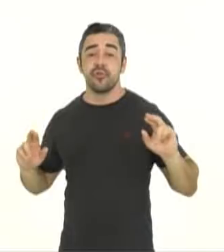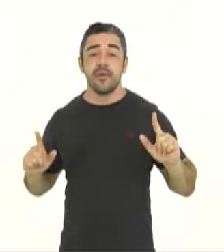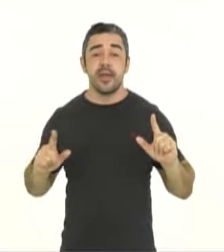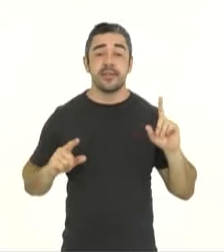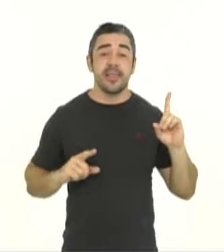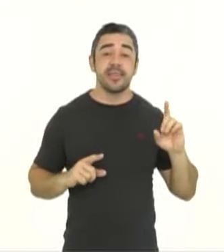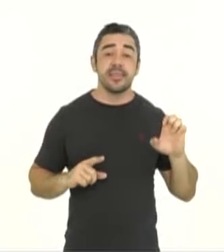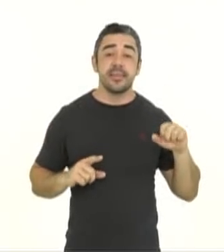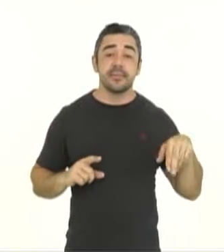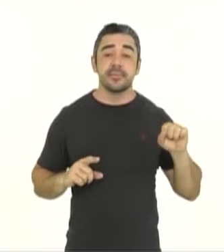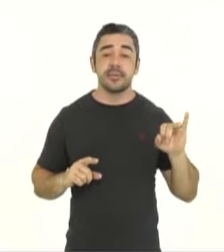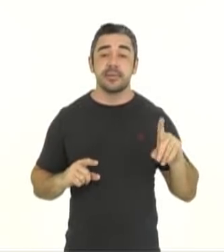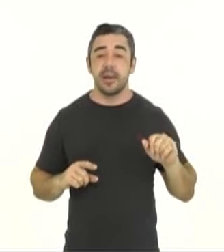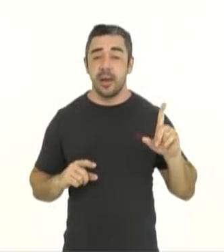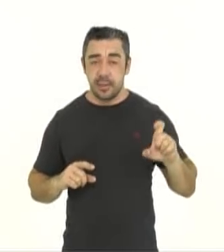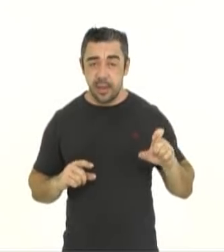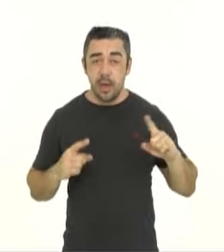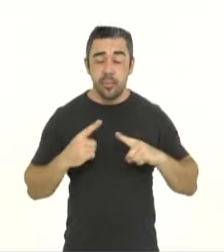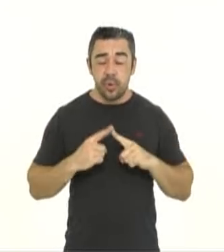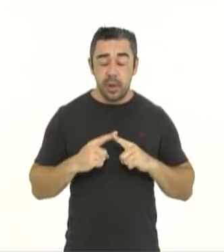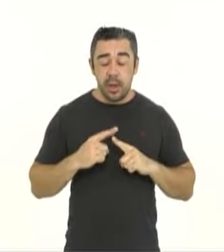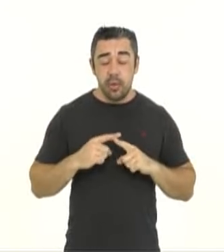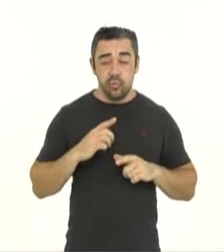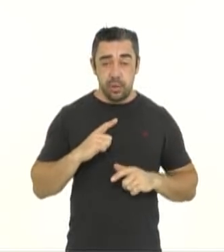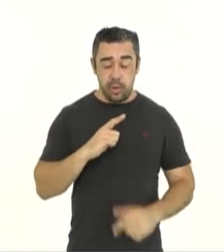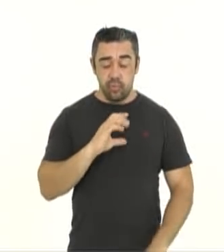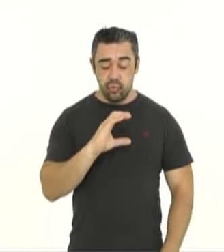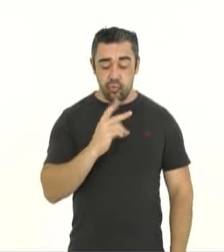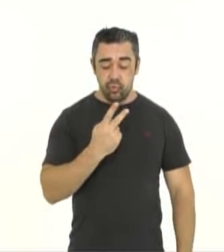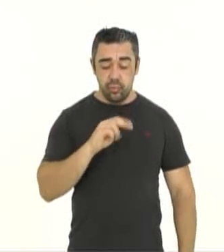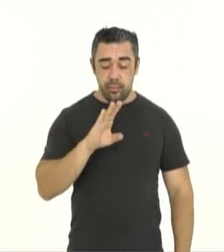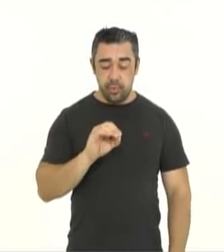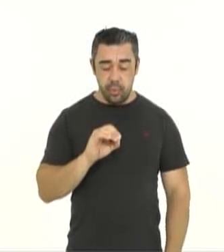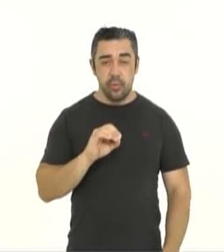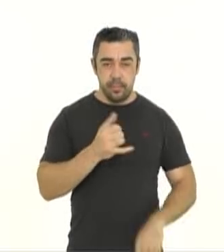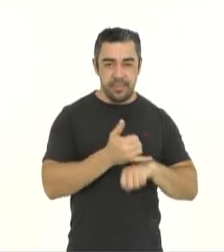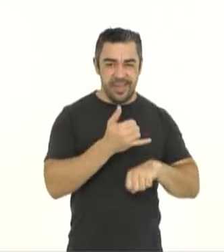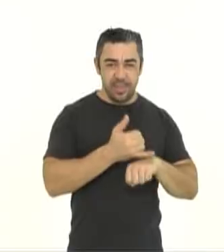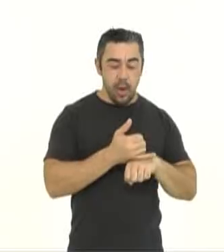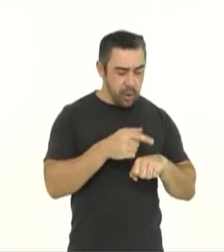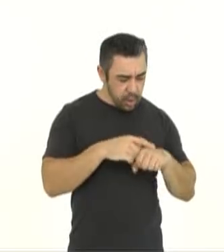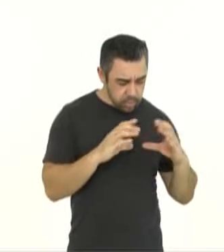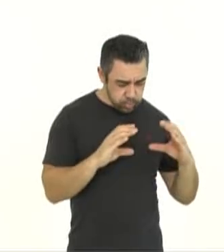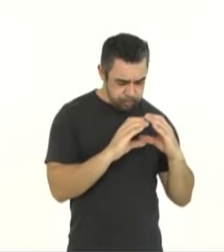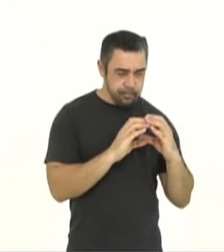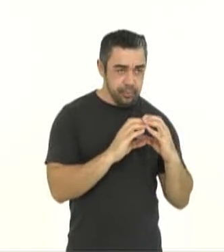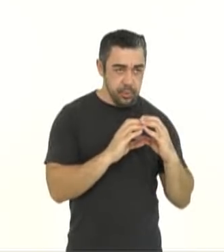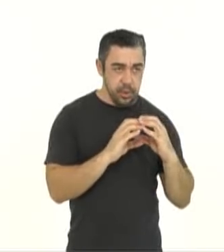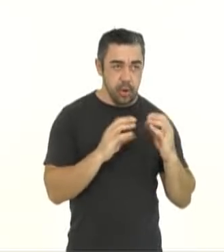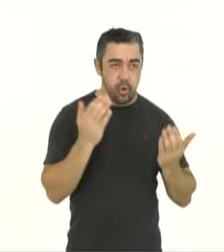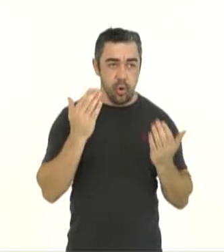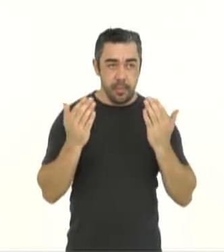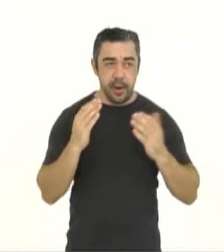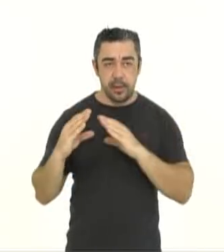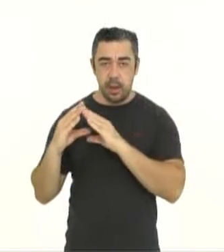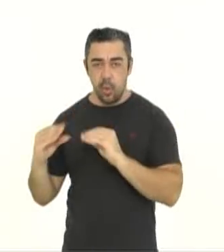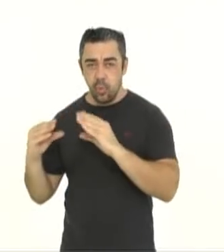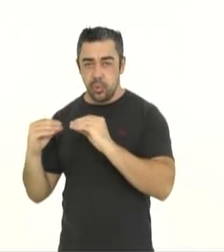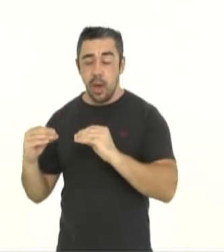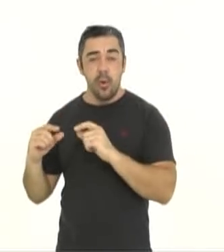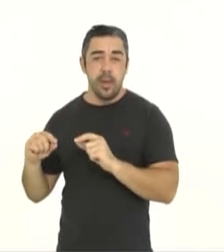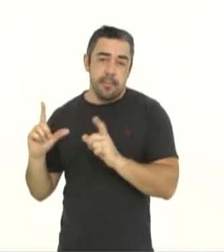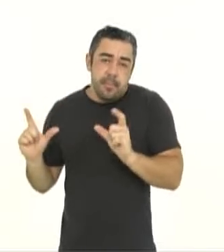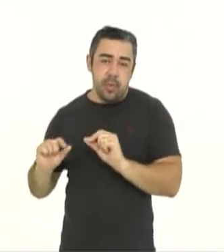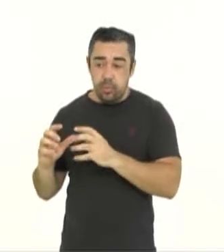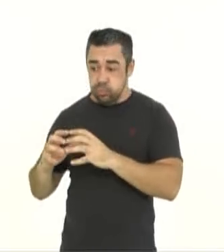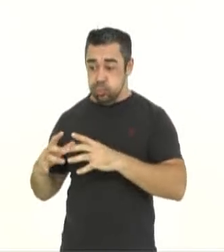chumbo concentra em um volume muito pequeno, essa quantidade comparada a 1 quilo de algodão. A densidade do algodão é pequena porque sua